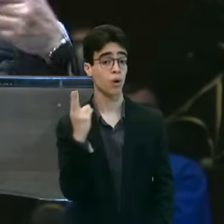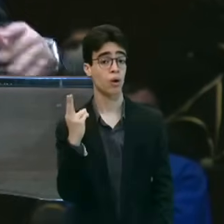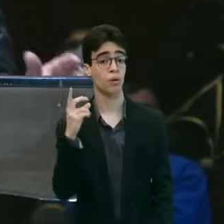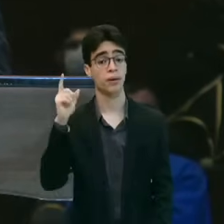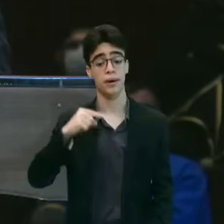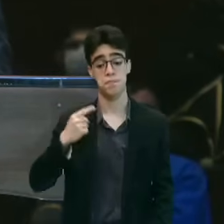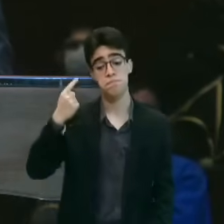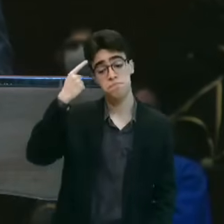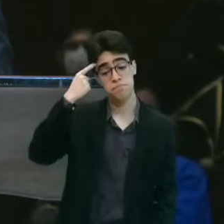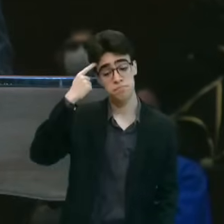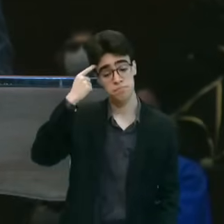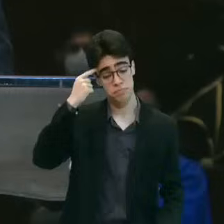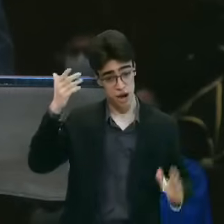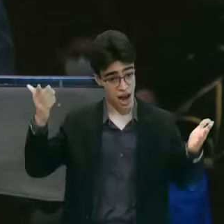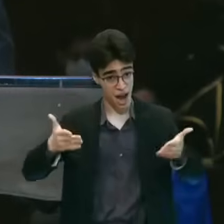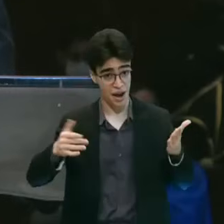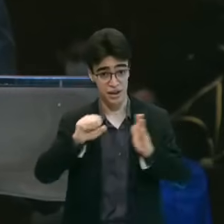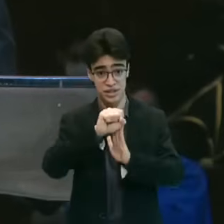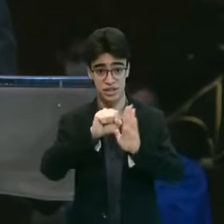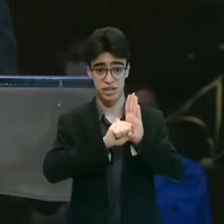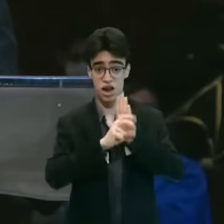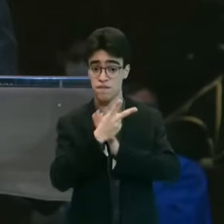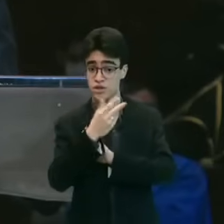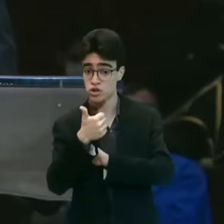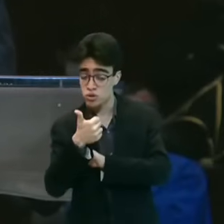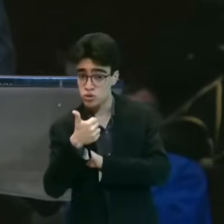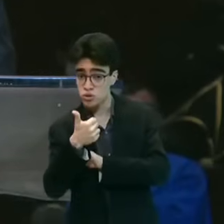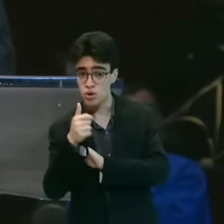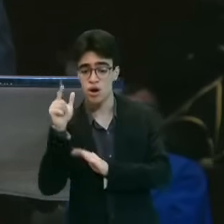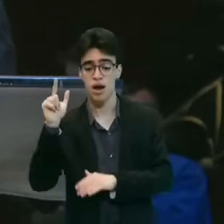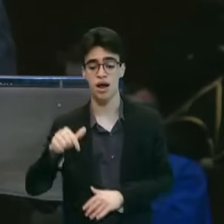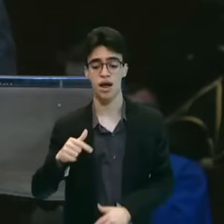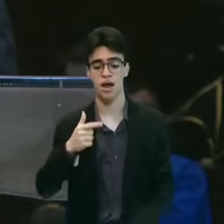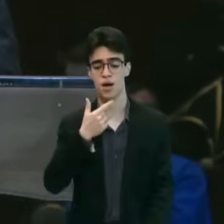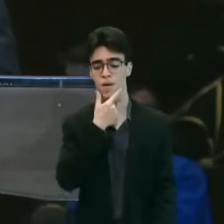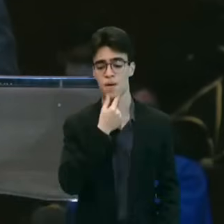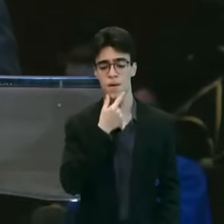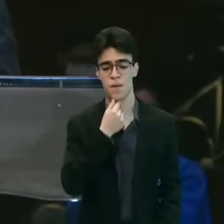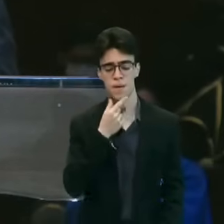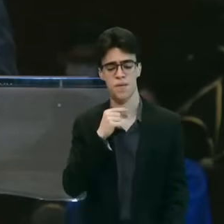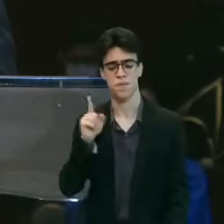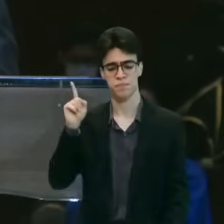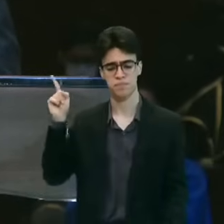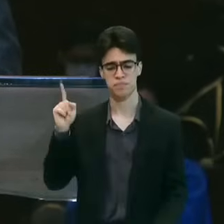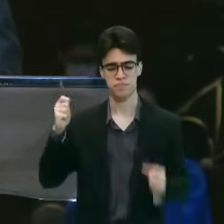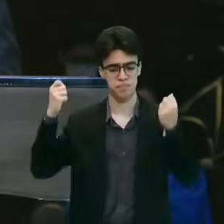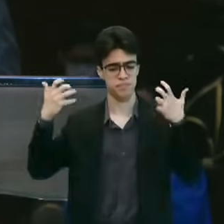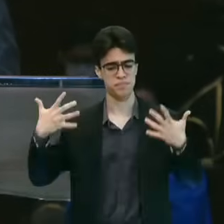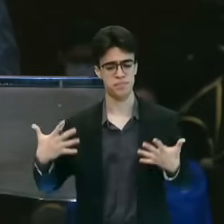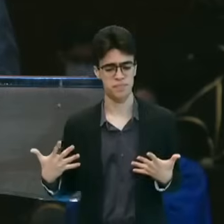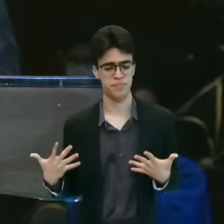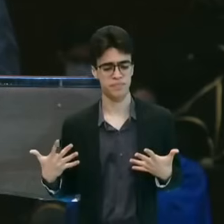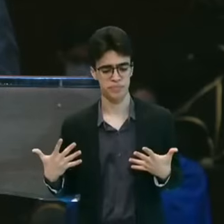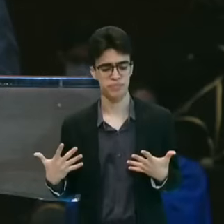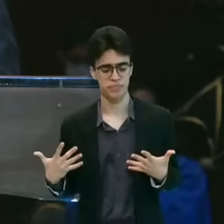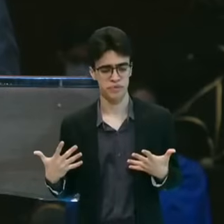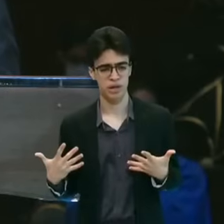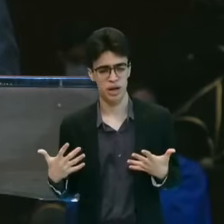pensamento mais atual aqui do século XXI, do Homo Deus de Harari e de Geiger,